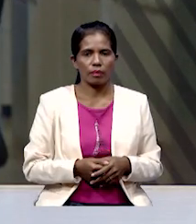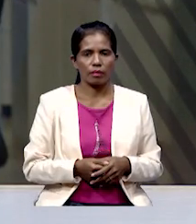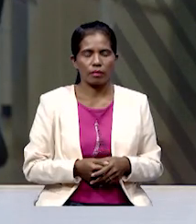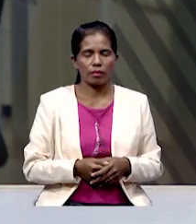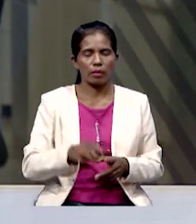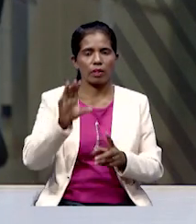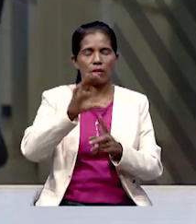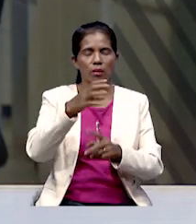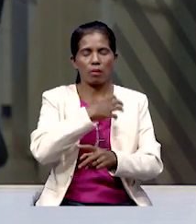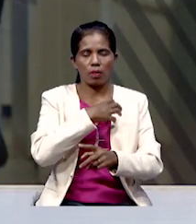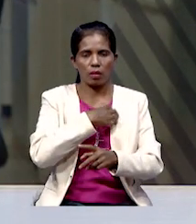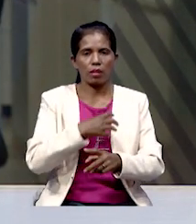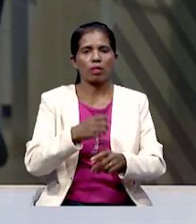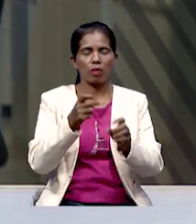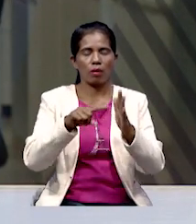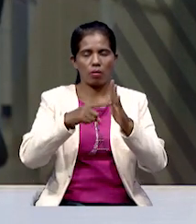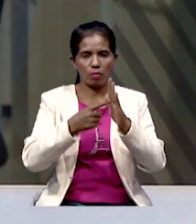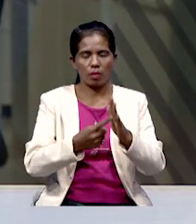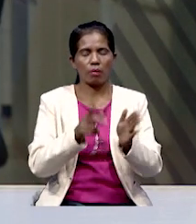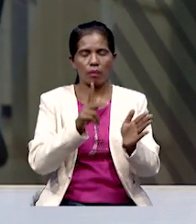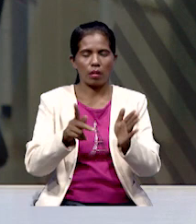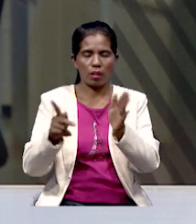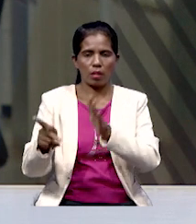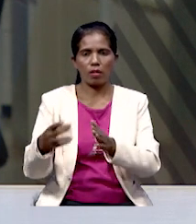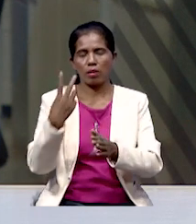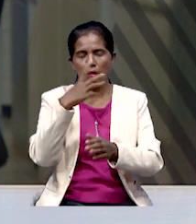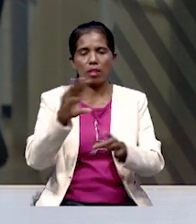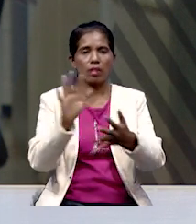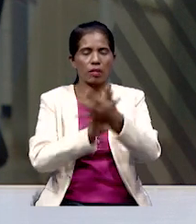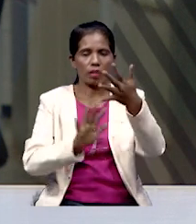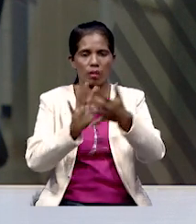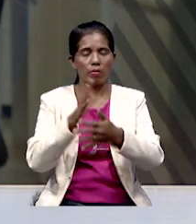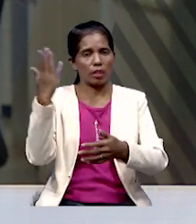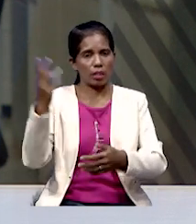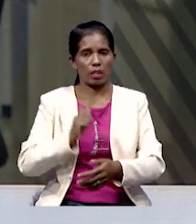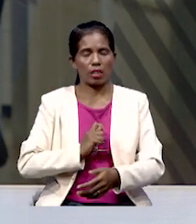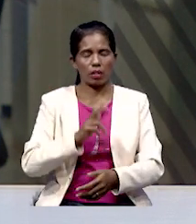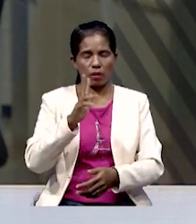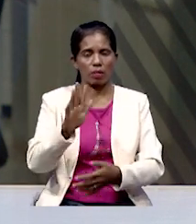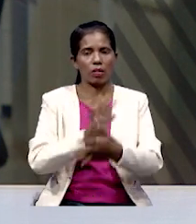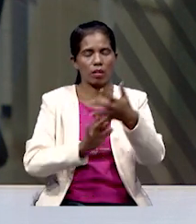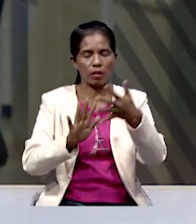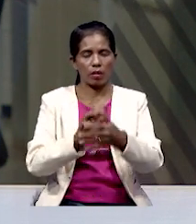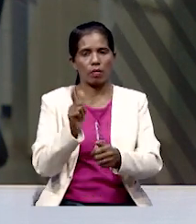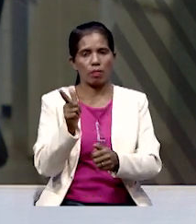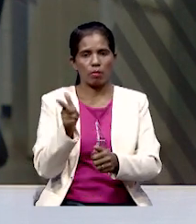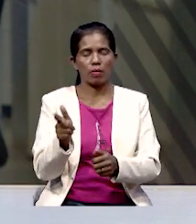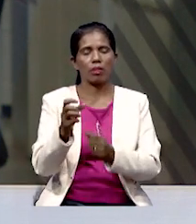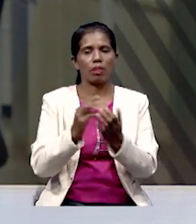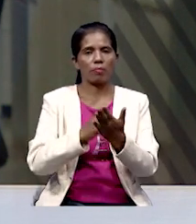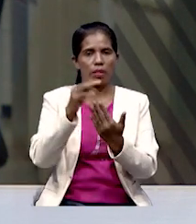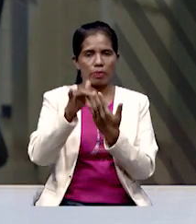Komando Zeral Penitelli Hahu Halo Plano Operação ba Cerimônia Investidura Iata Stolu no Comemoração 20 de Maio.